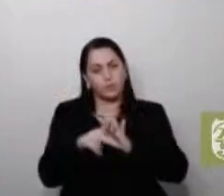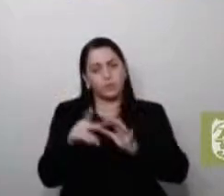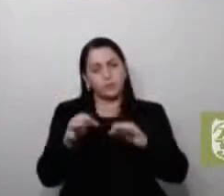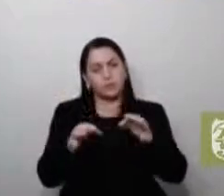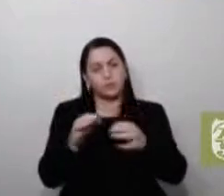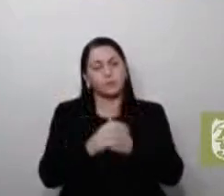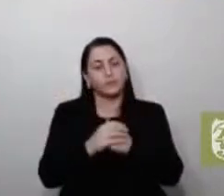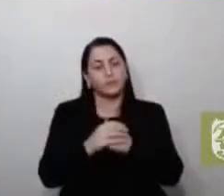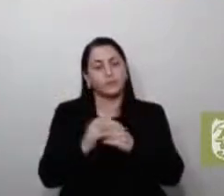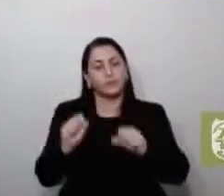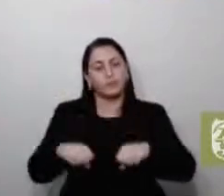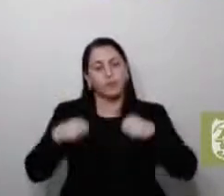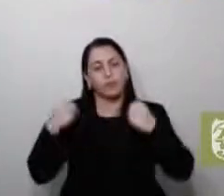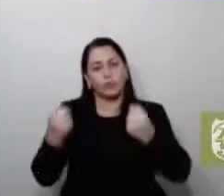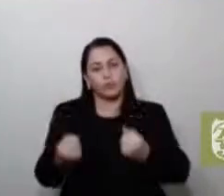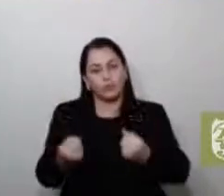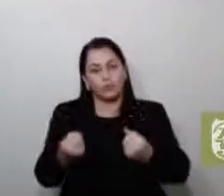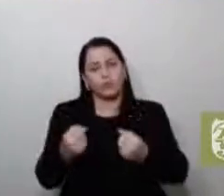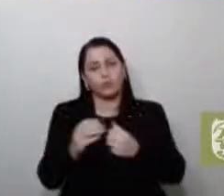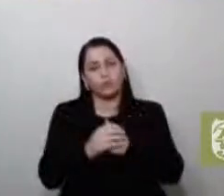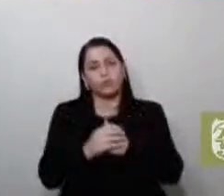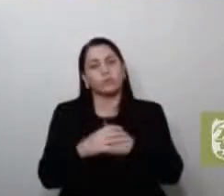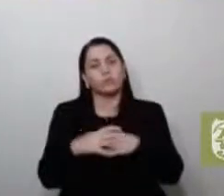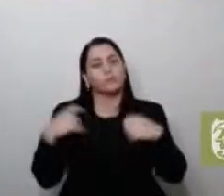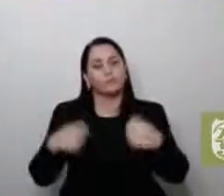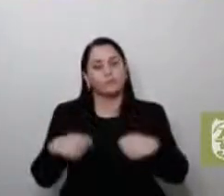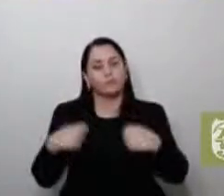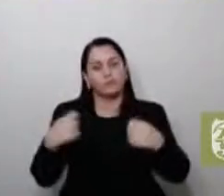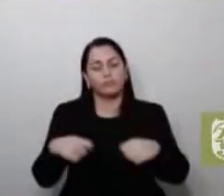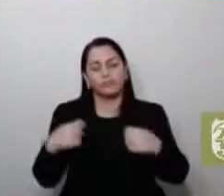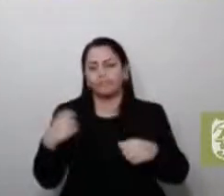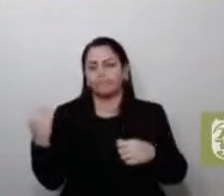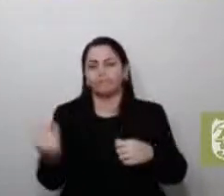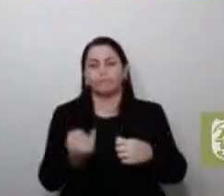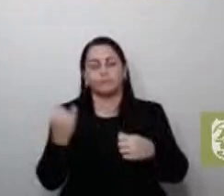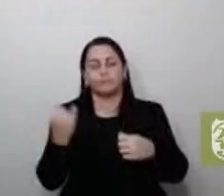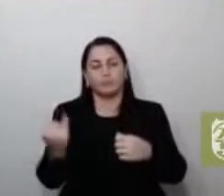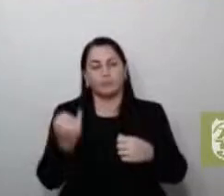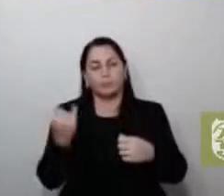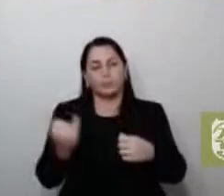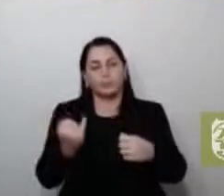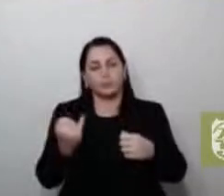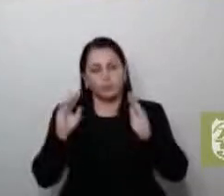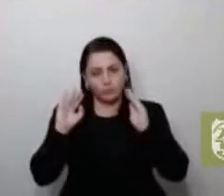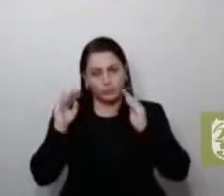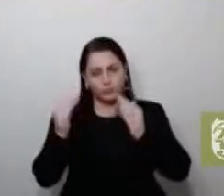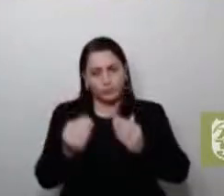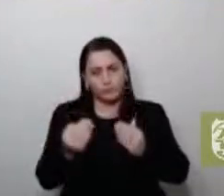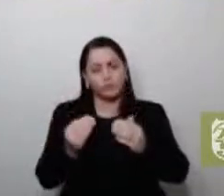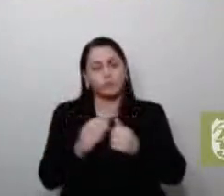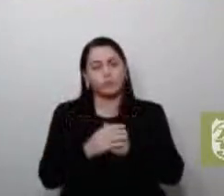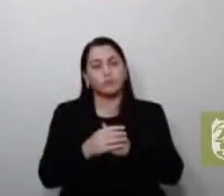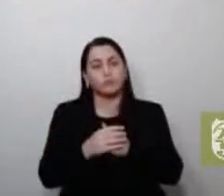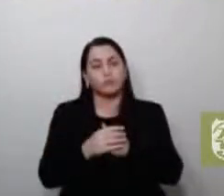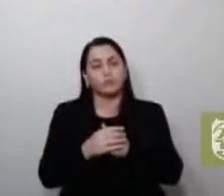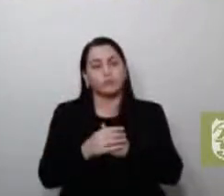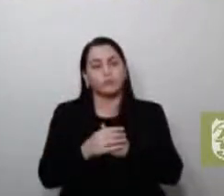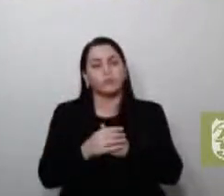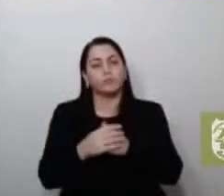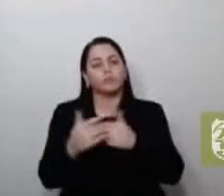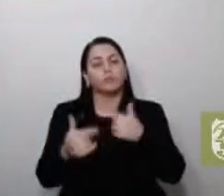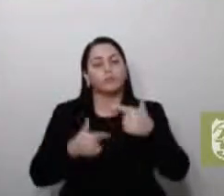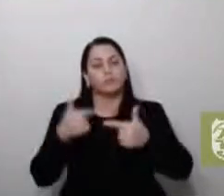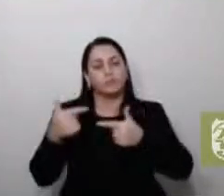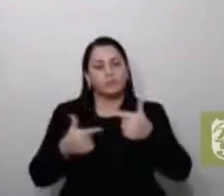Um esforço comum, necessário e imprescindível, destinado ao resgate da